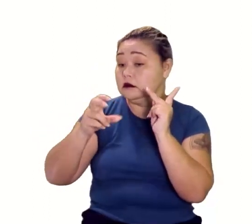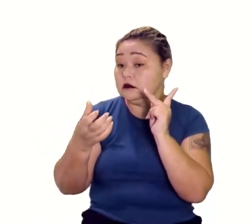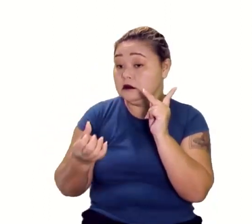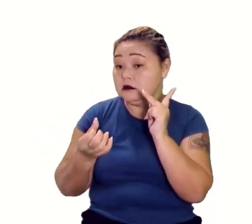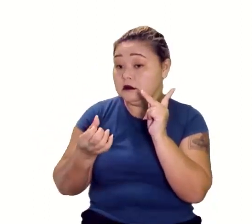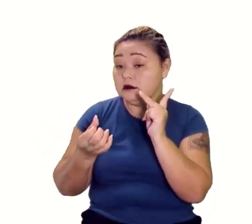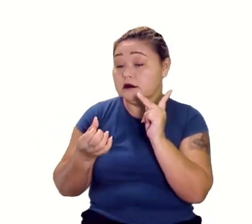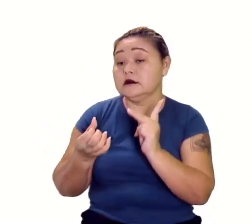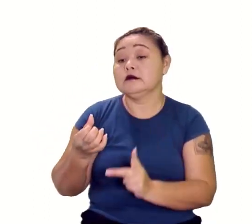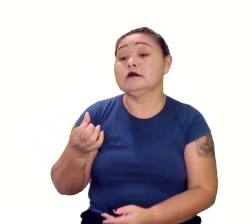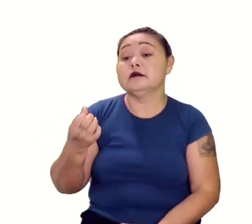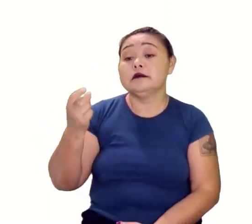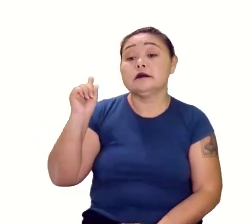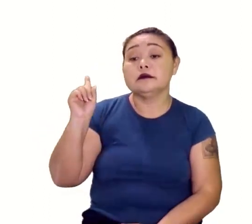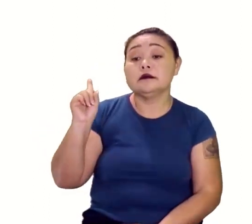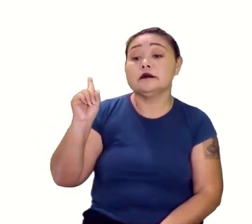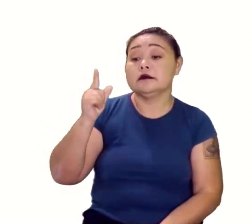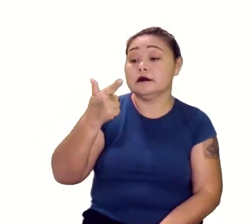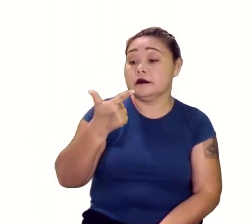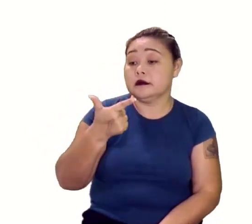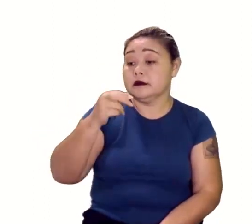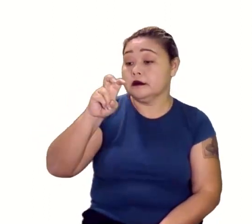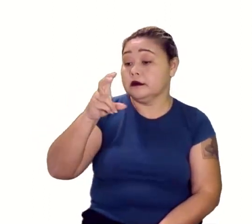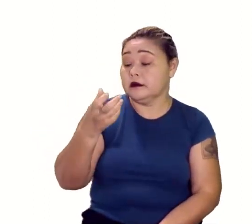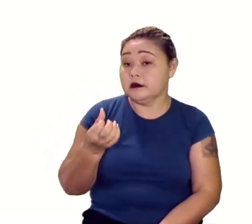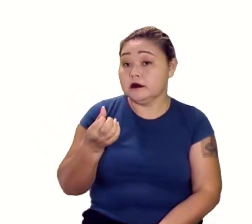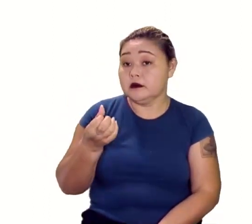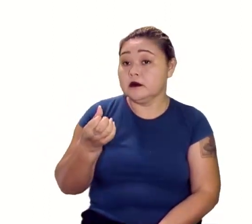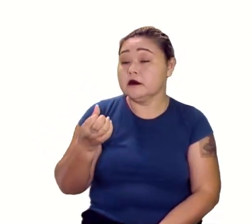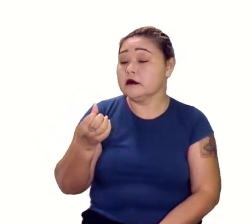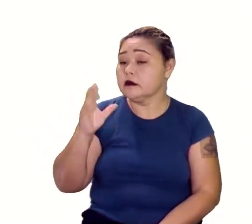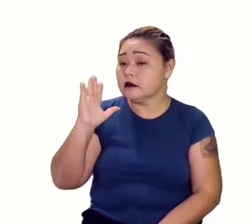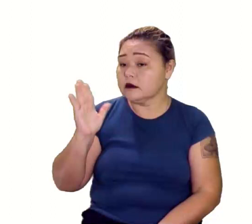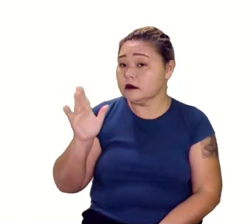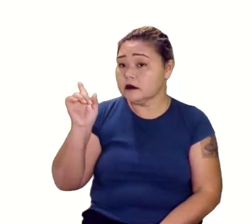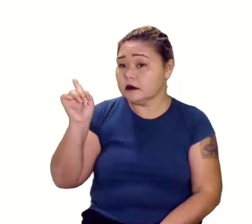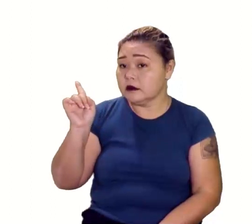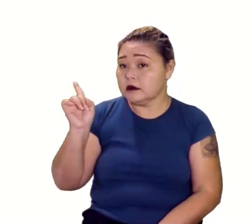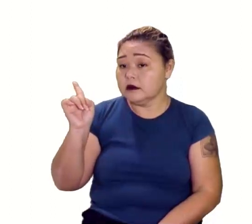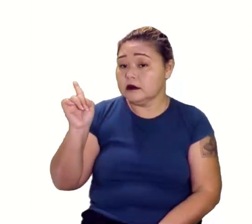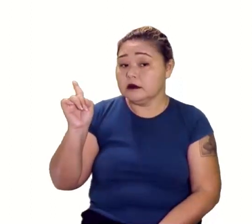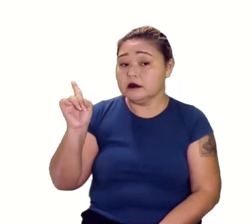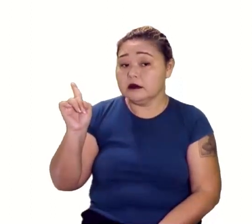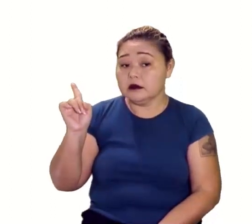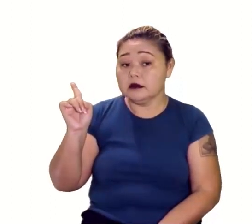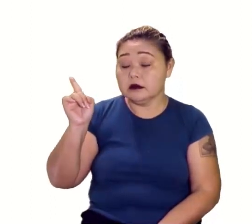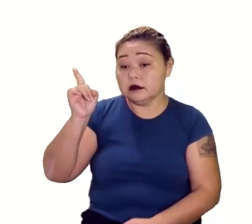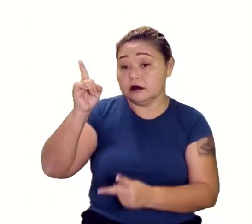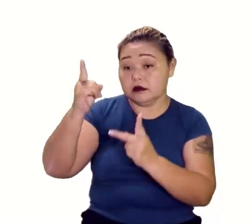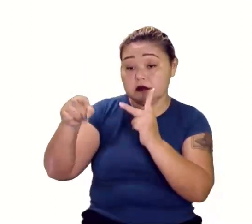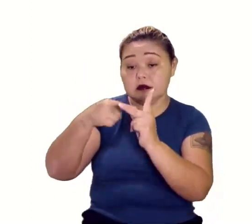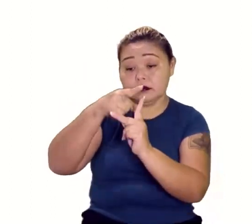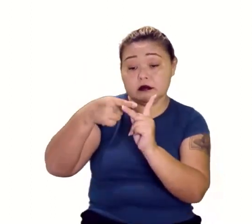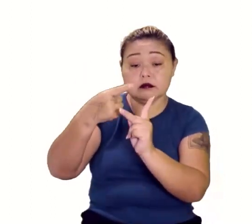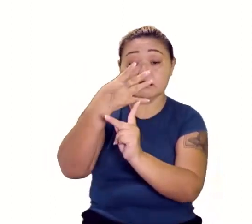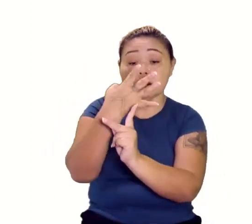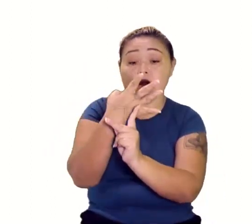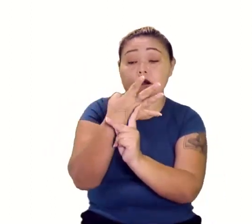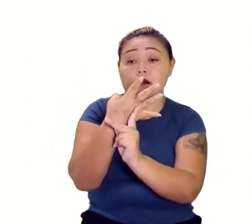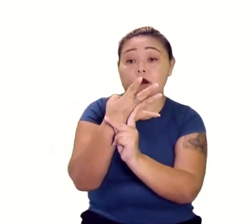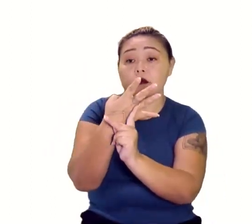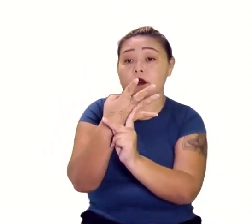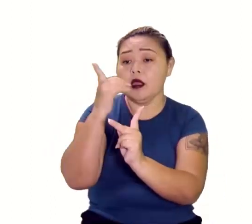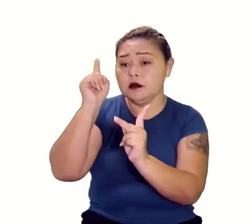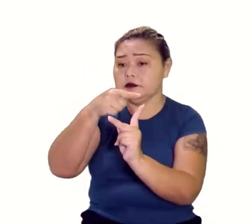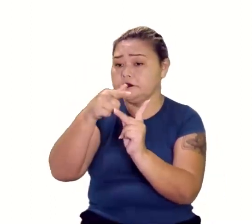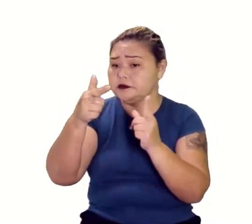256. Beleza? Beleza. 256. Eu acho que a gente, nesse caso aqui, o nosso índice é 4. 4.